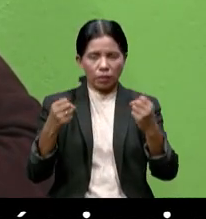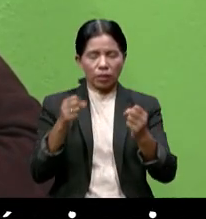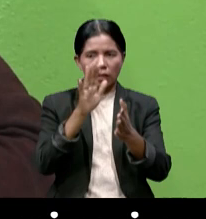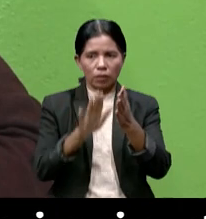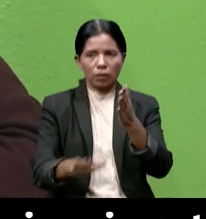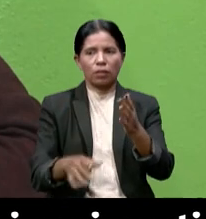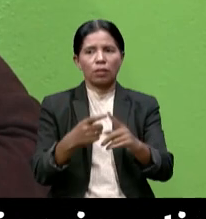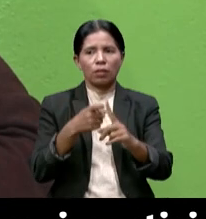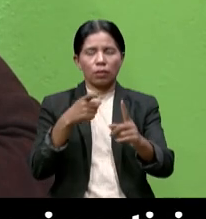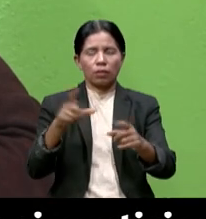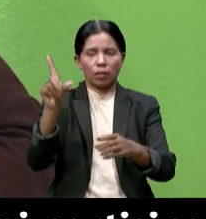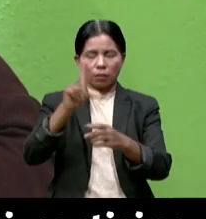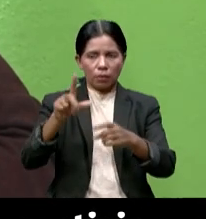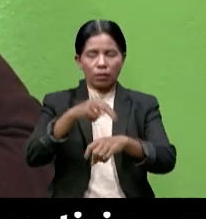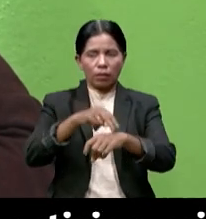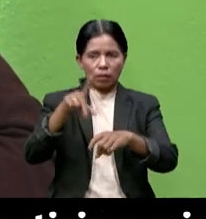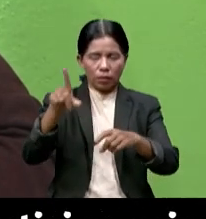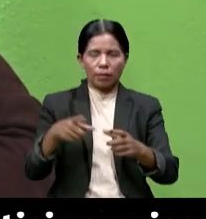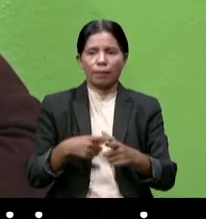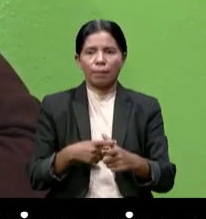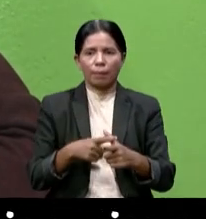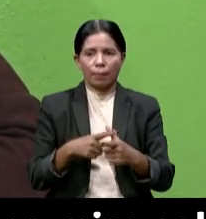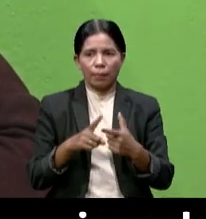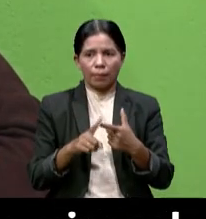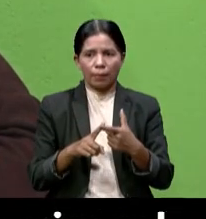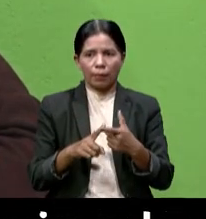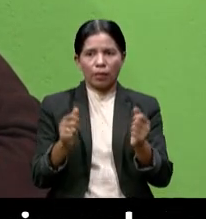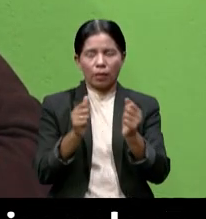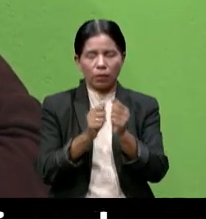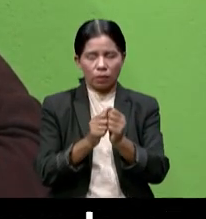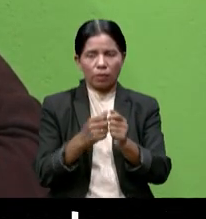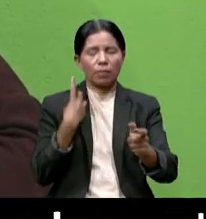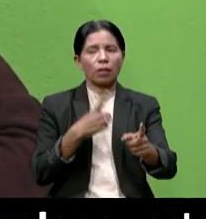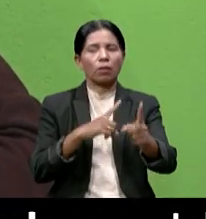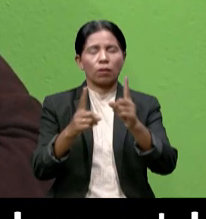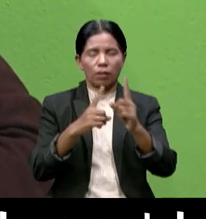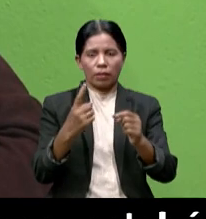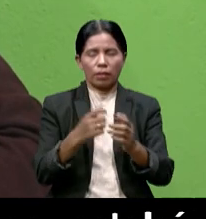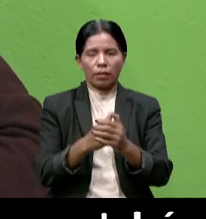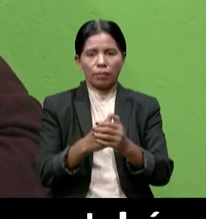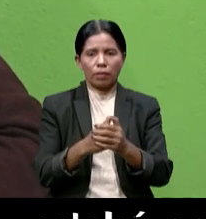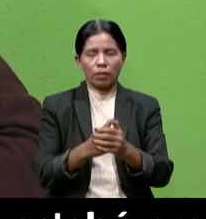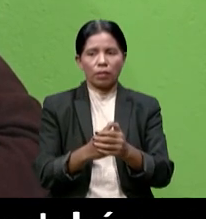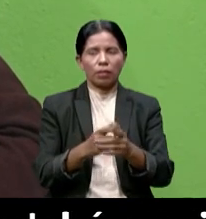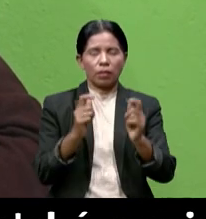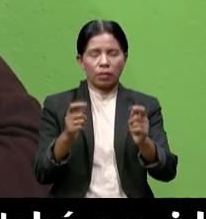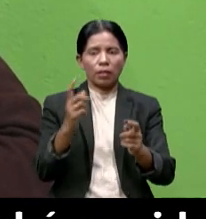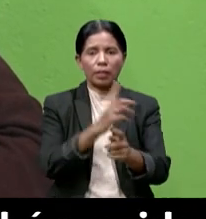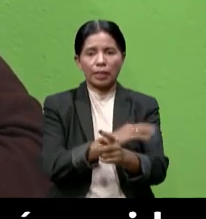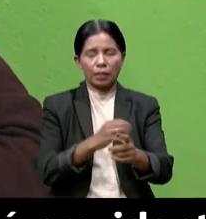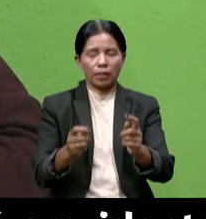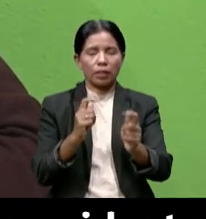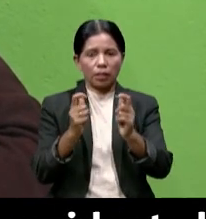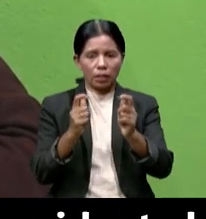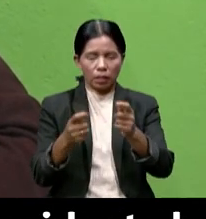o Laboratório Nacional e o backup da né processo teste ba sample CBC